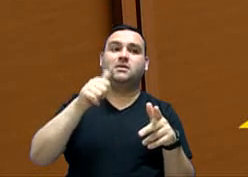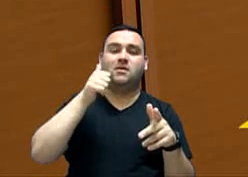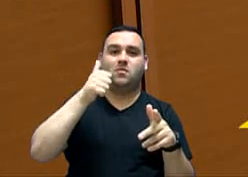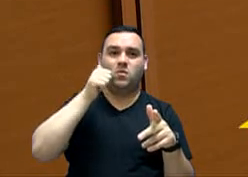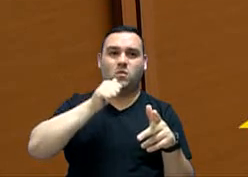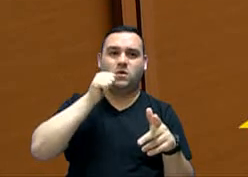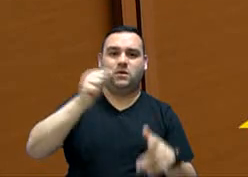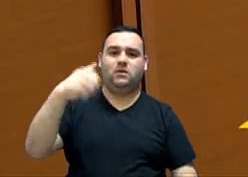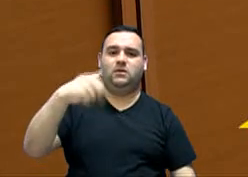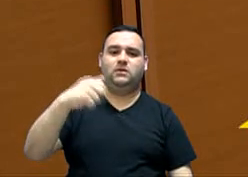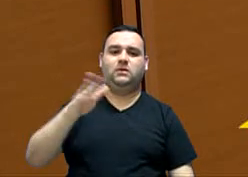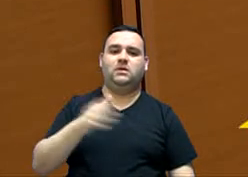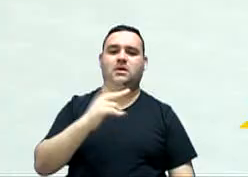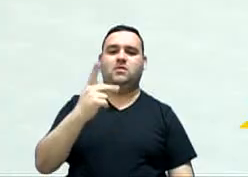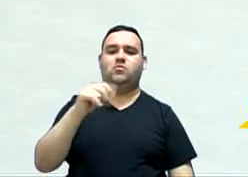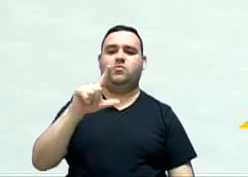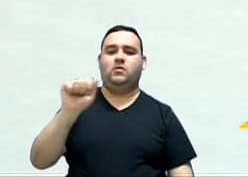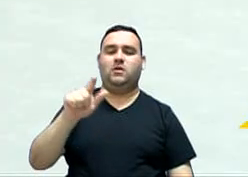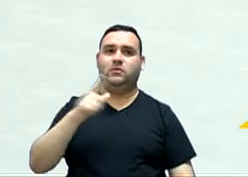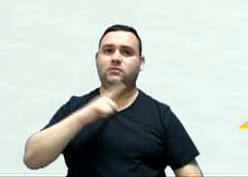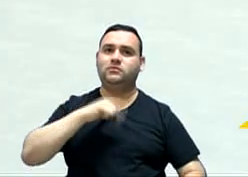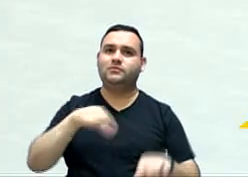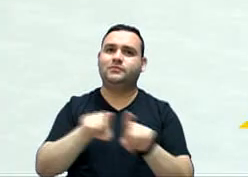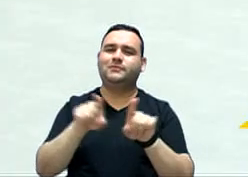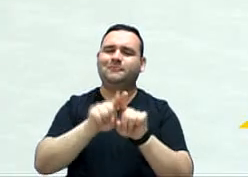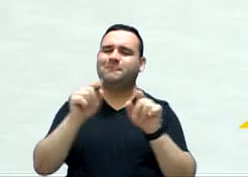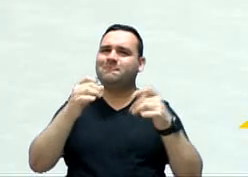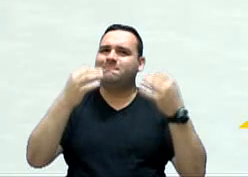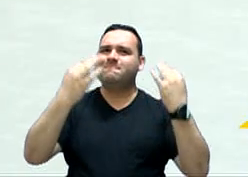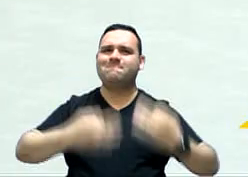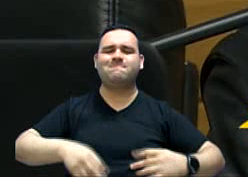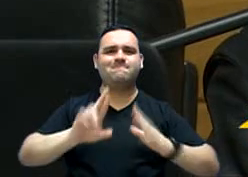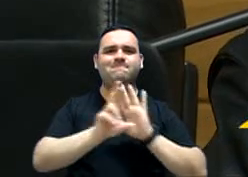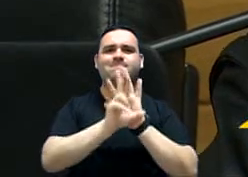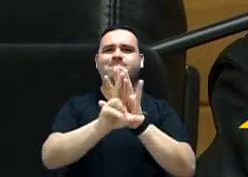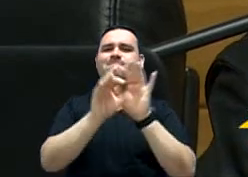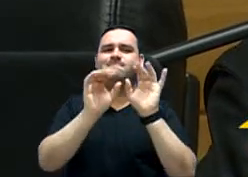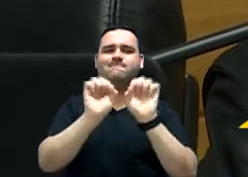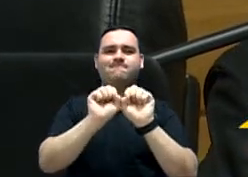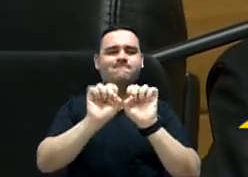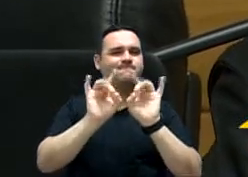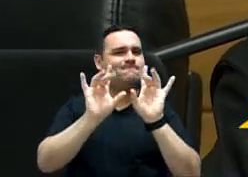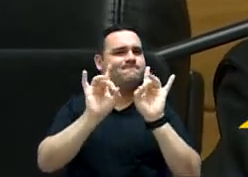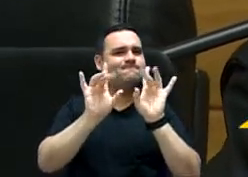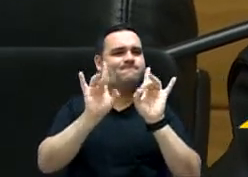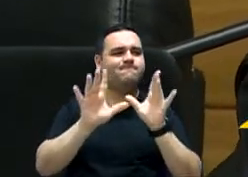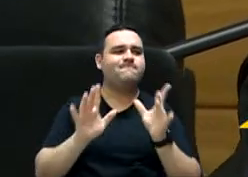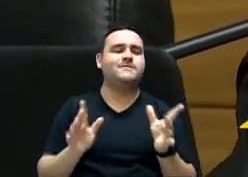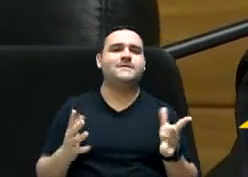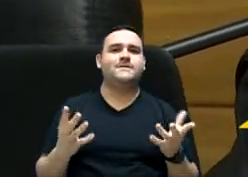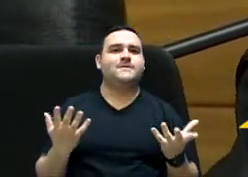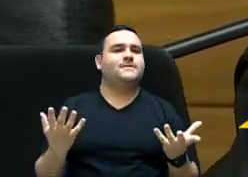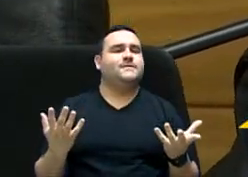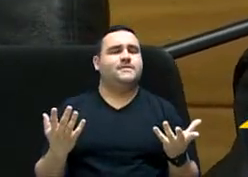querida Ana Paula. Ana Paula. Tem acompanhado brilhantemente lhe representando. E